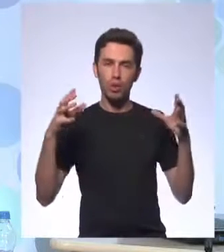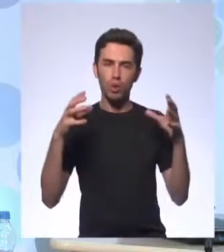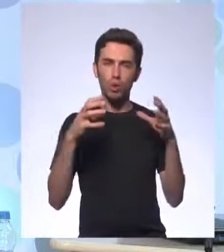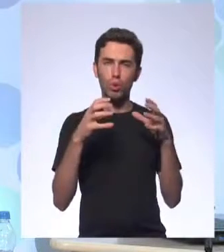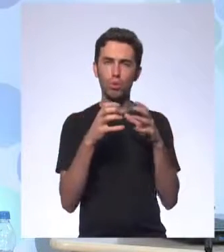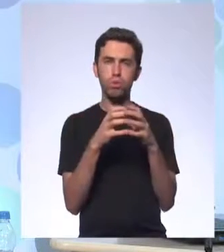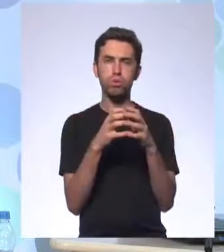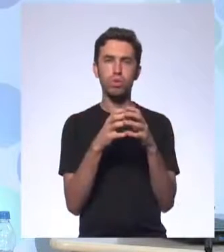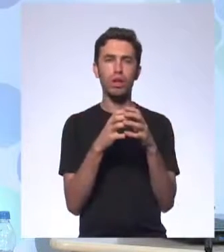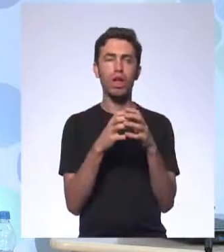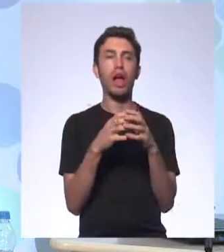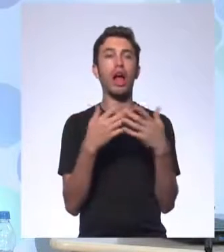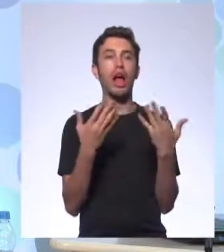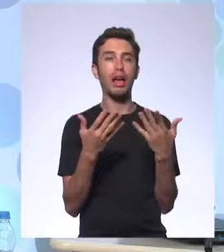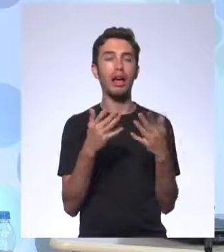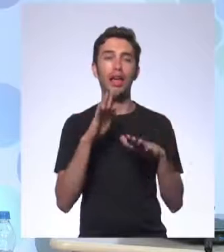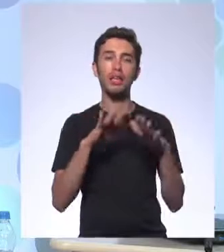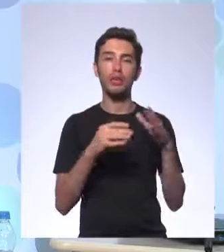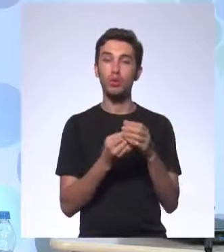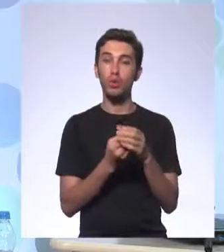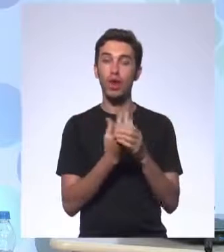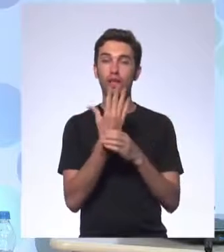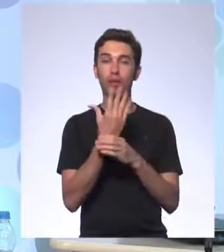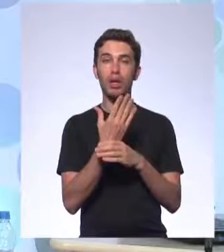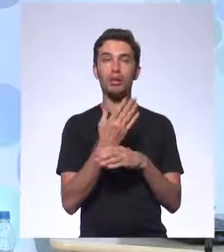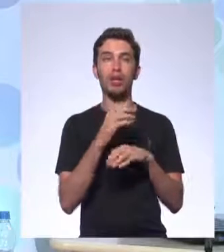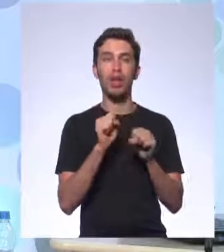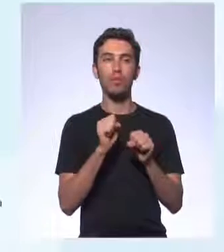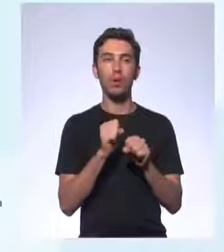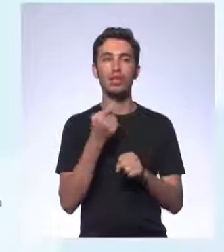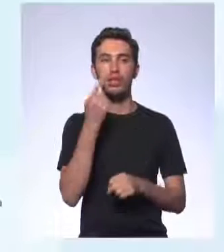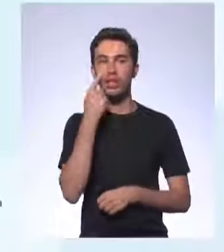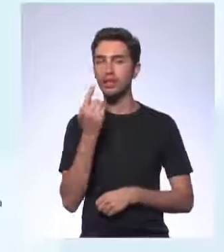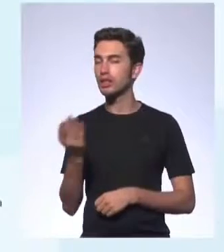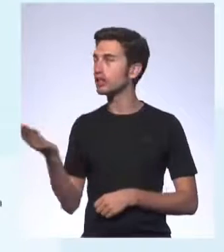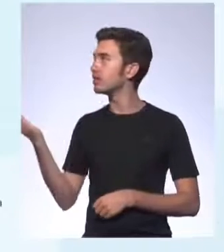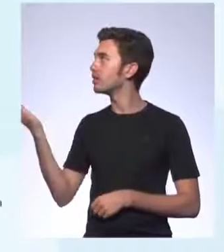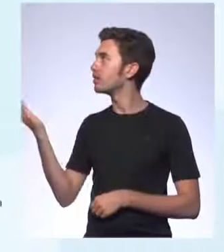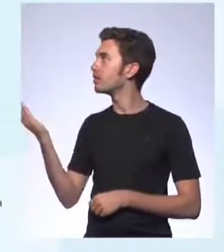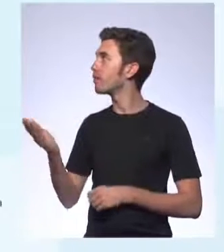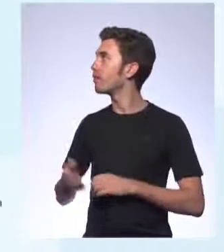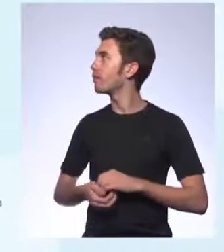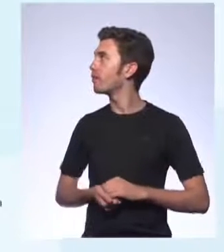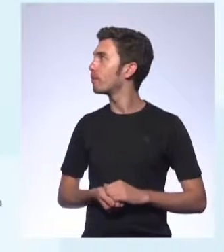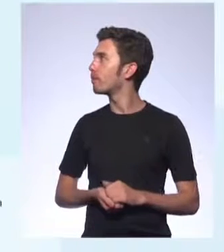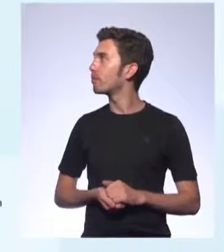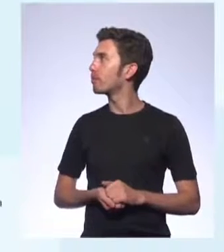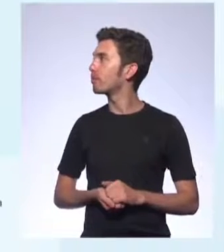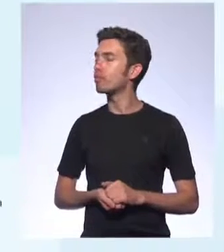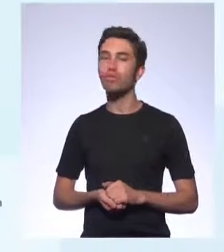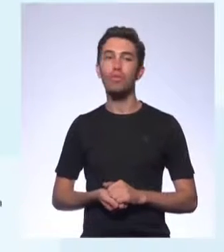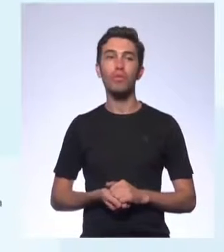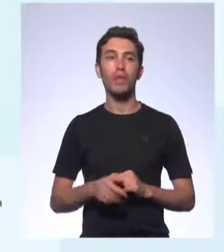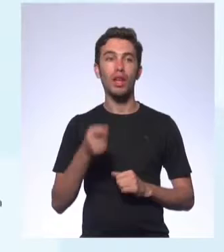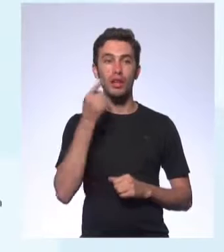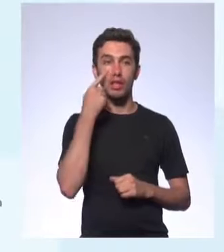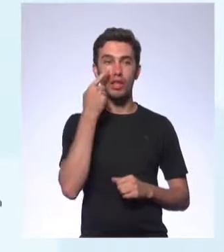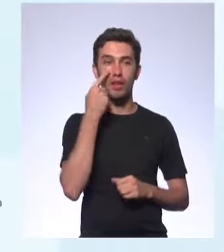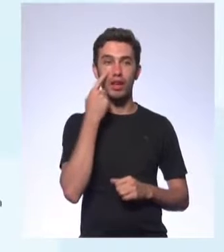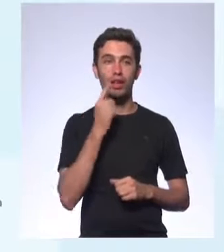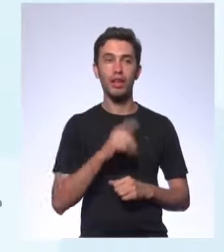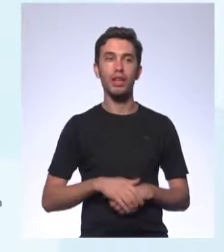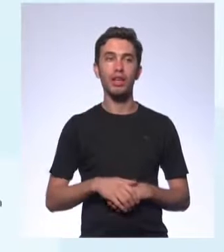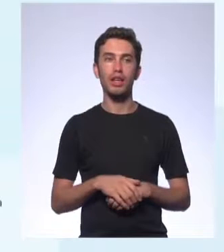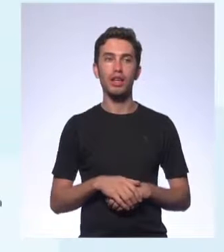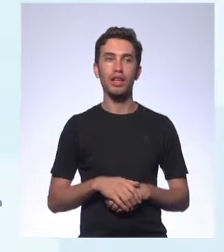de qual foi a formação dela, o nascimento dela, ela pode ser assim, ó. Dá uma olhadinha aí nessa próxima. Ó, a gente pode ver aí, é o exemplo